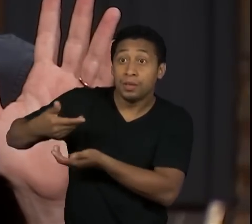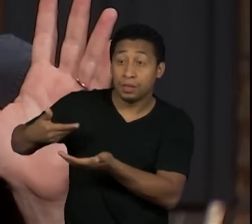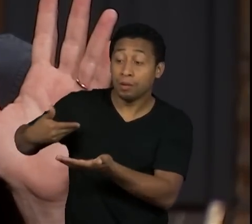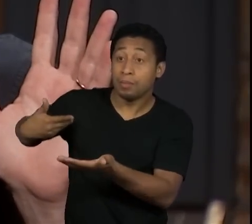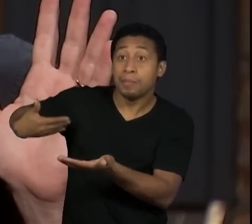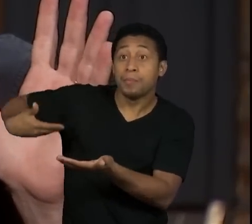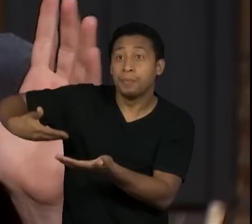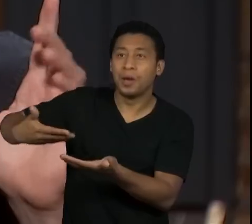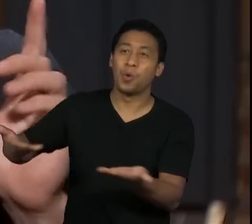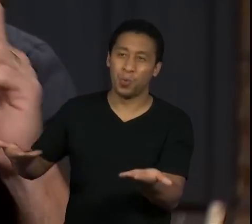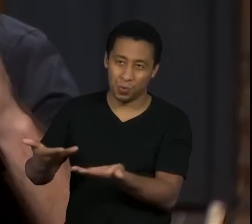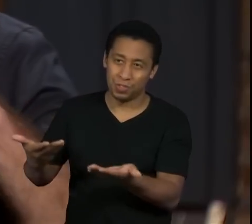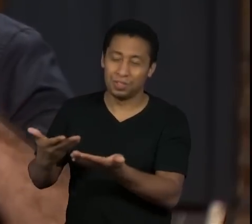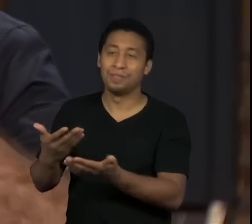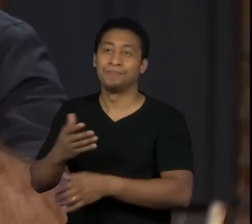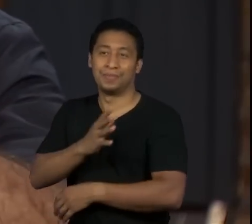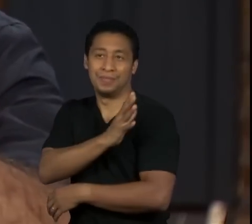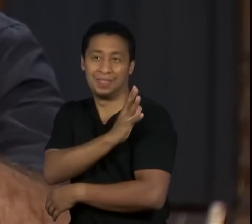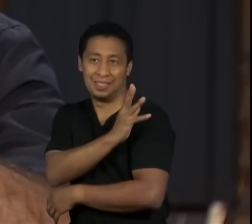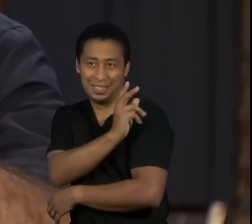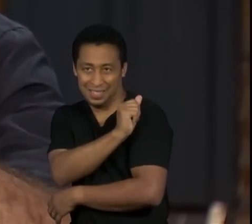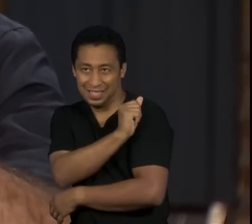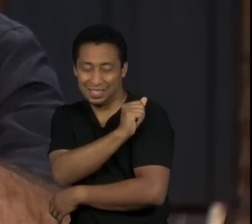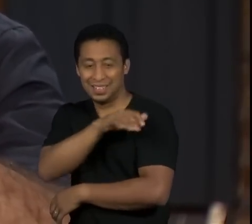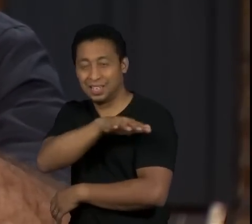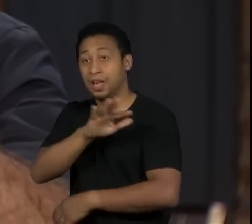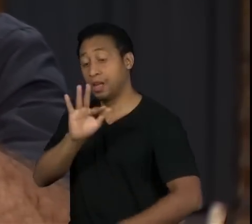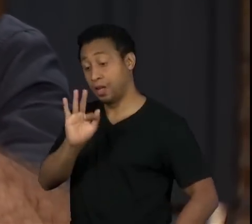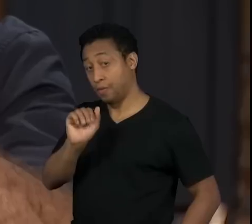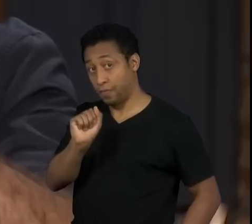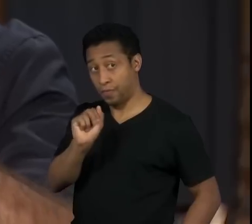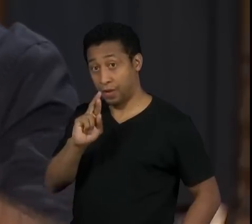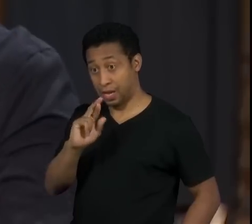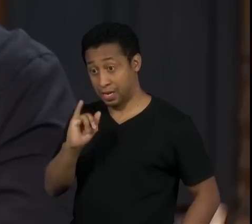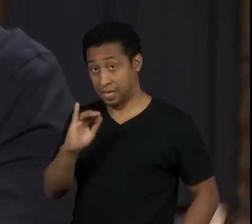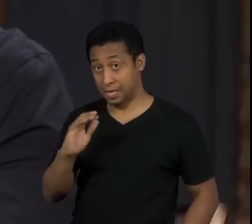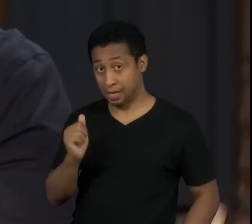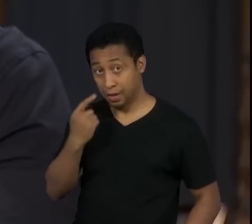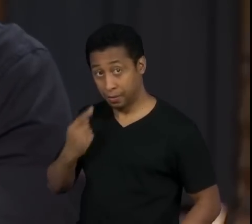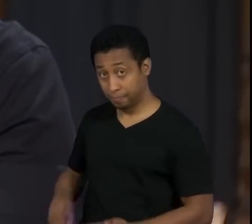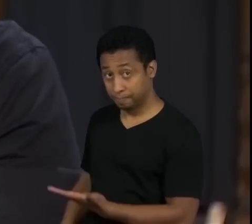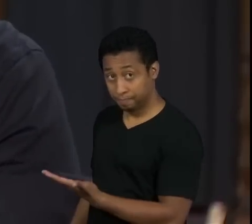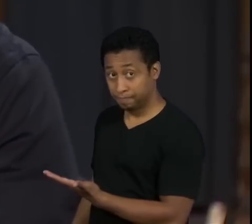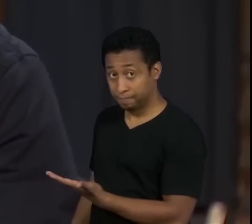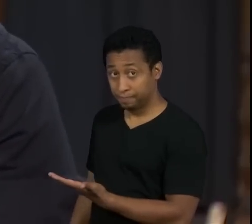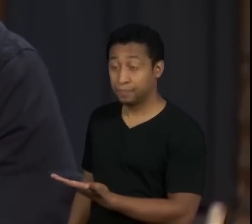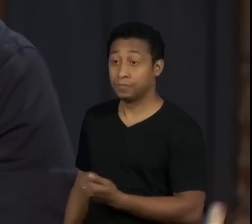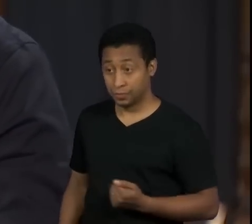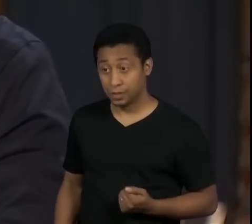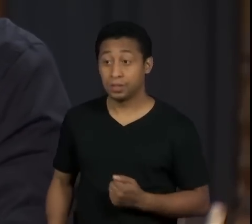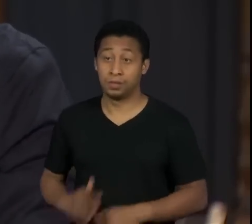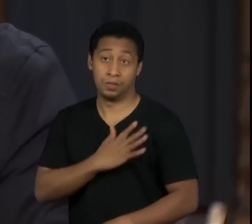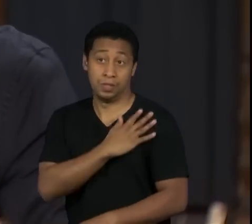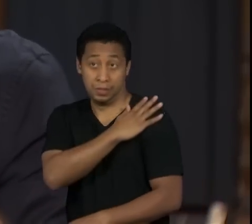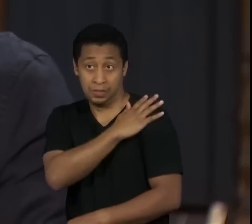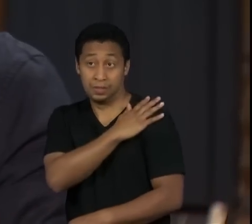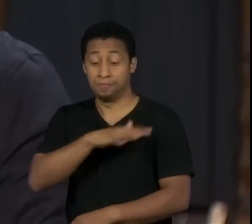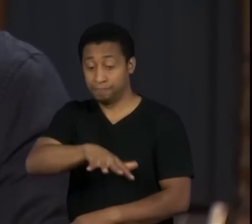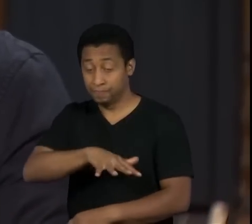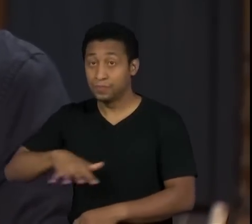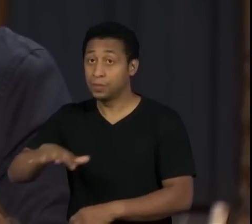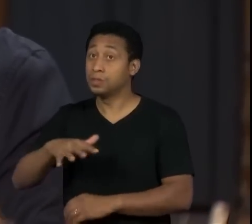Faria Lima também. O que colocou o capitalismo num estágio que é um estágio muito triste, que as pessoas que